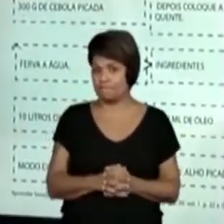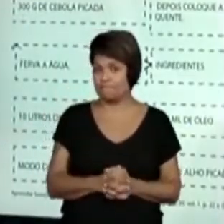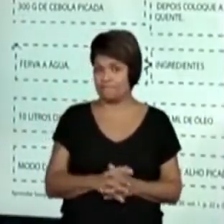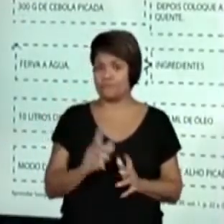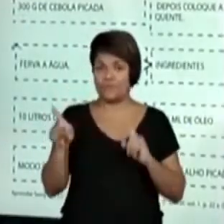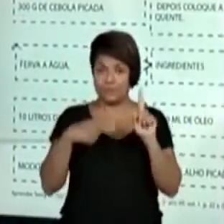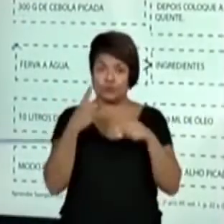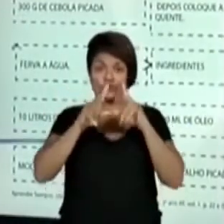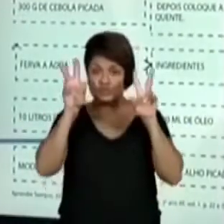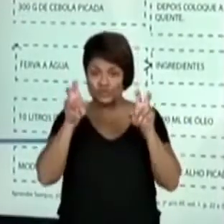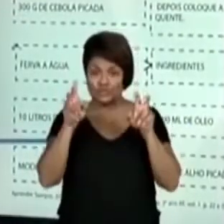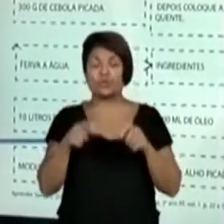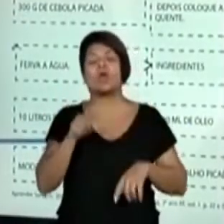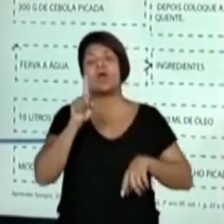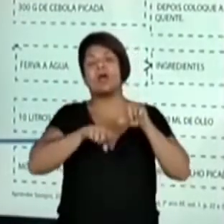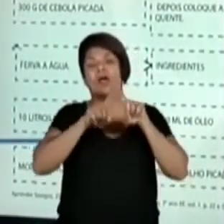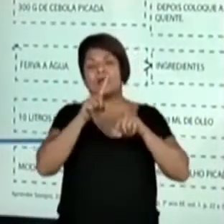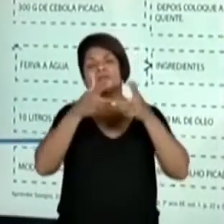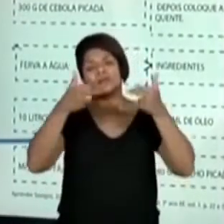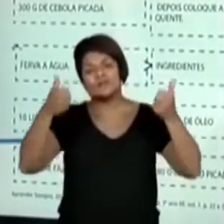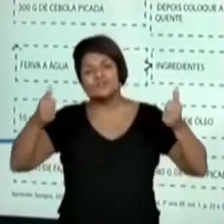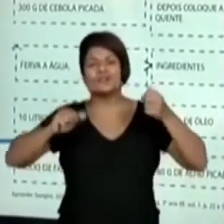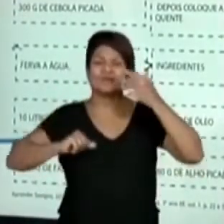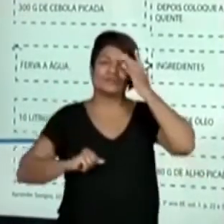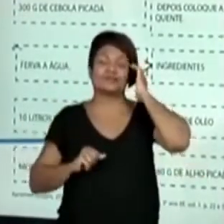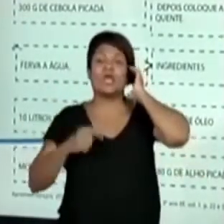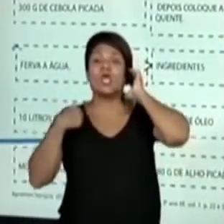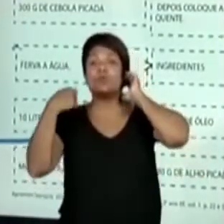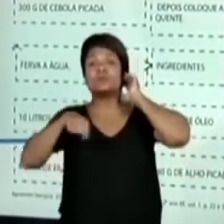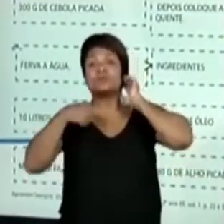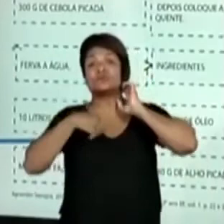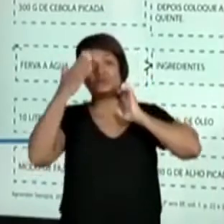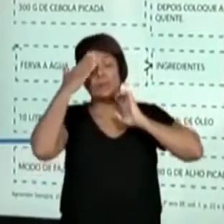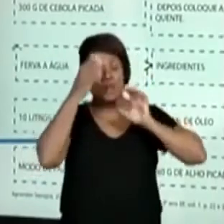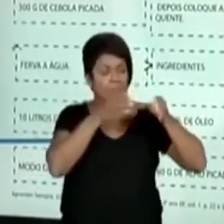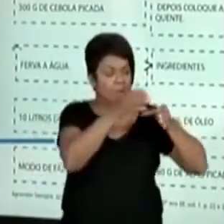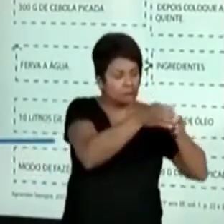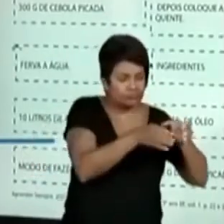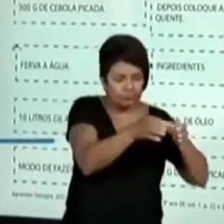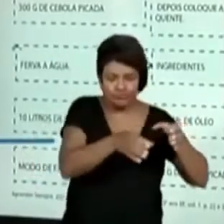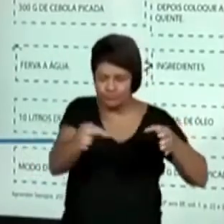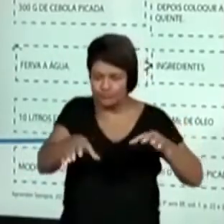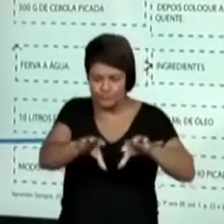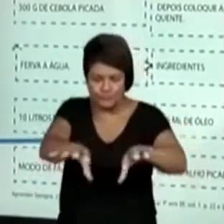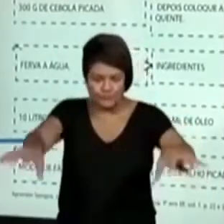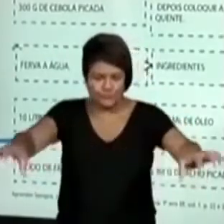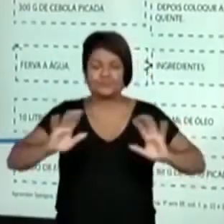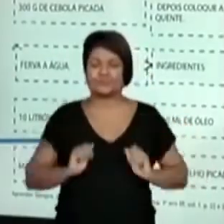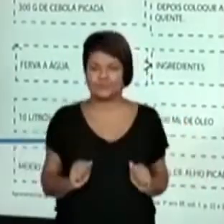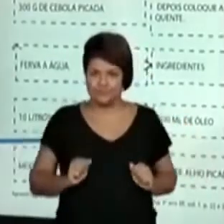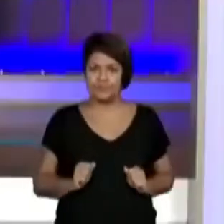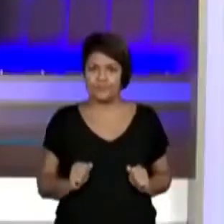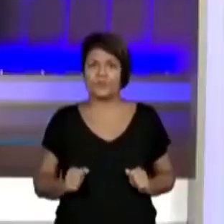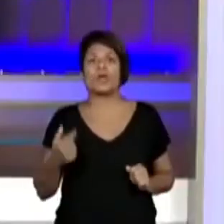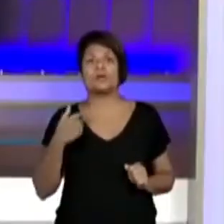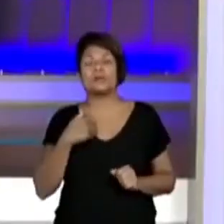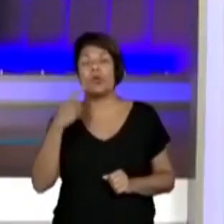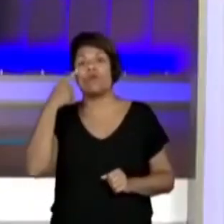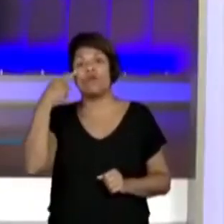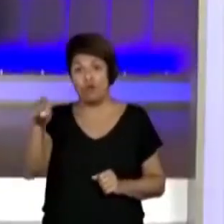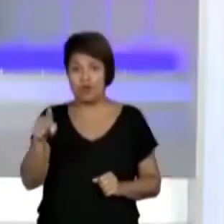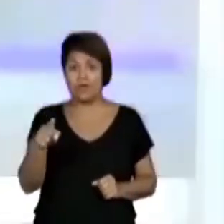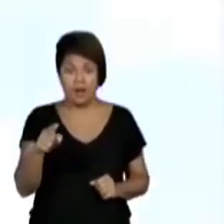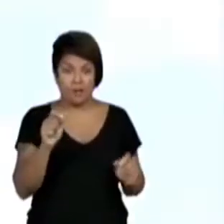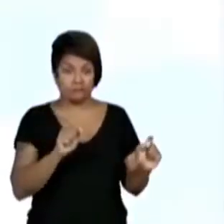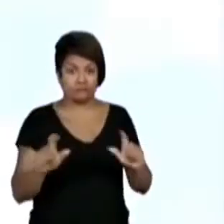Depois do título, os ingredientes. Eu preciso saber os ingredientes. E eu vou olhar para a tela, vou fazer a leitura e